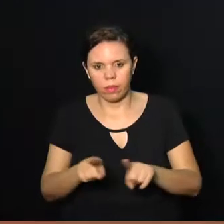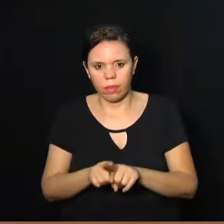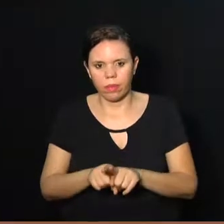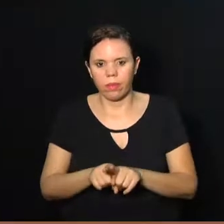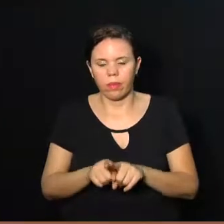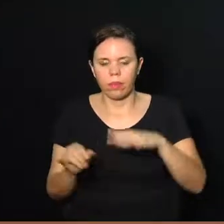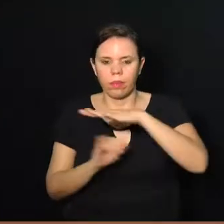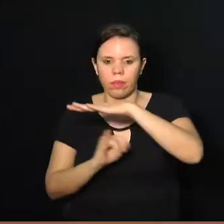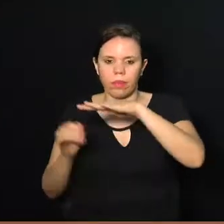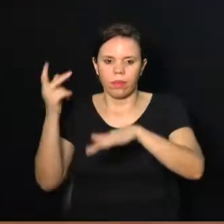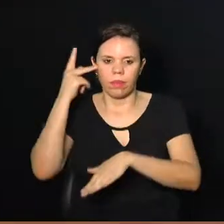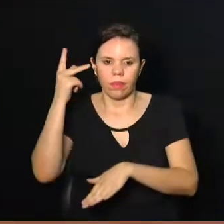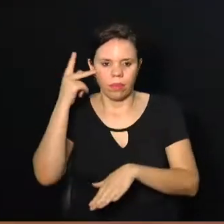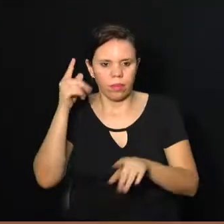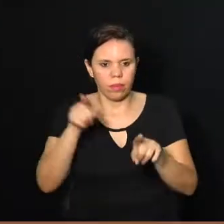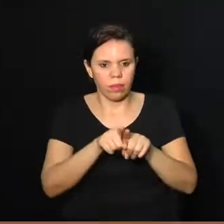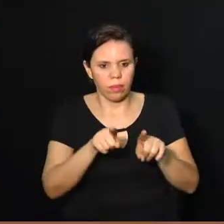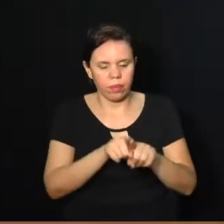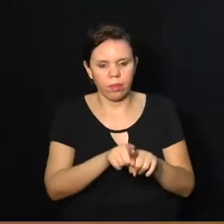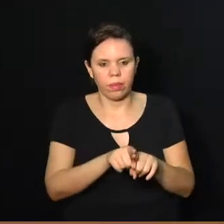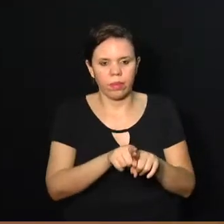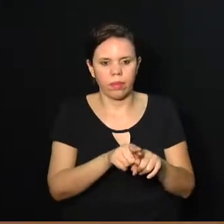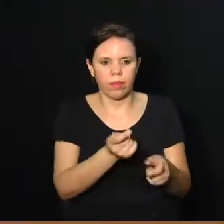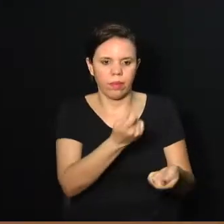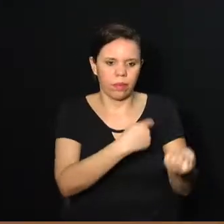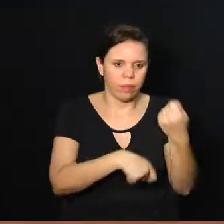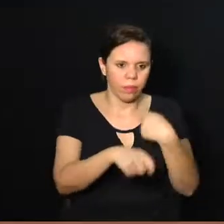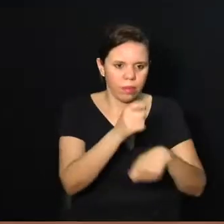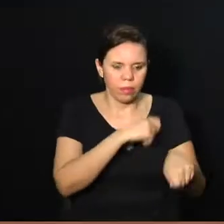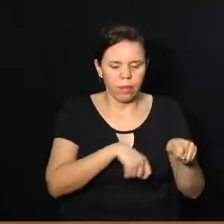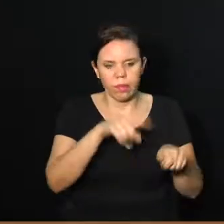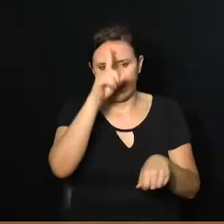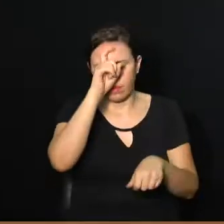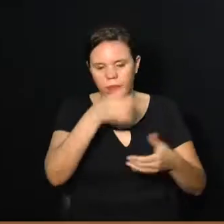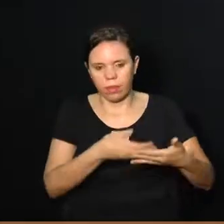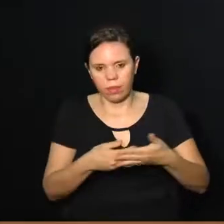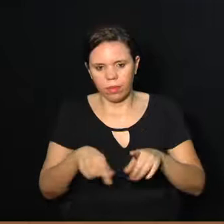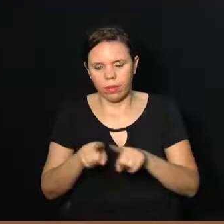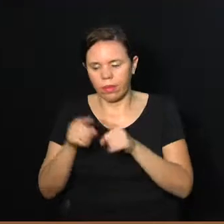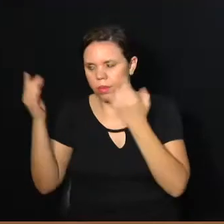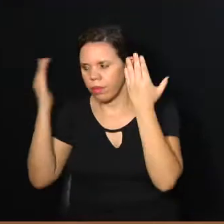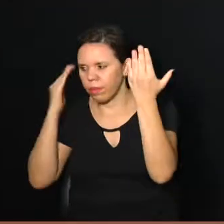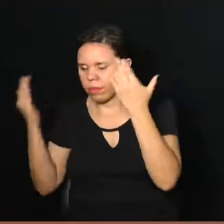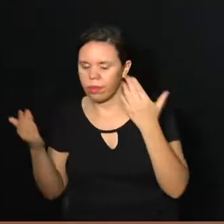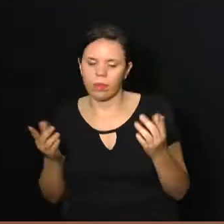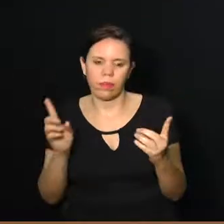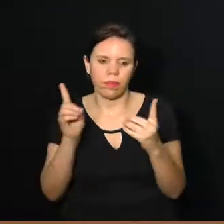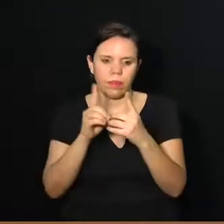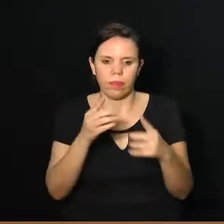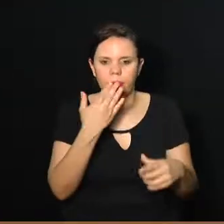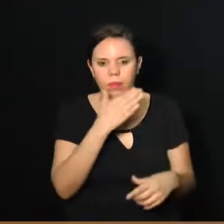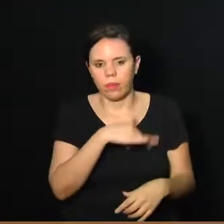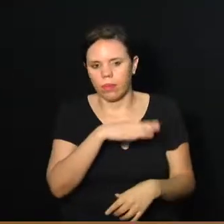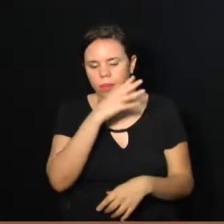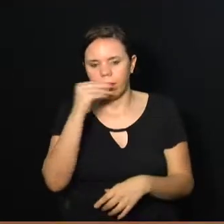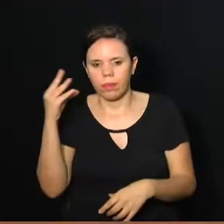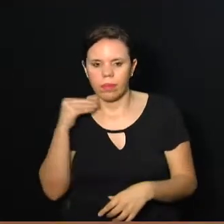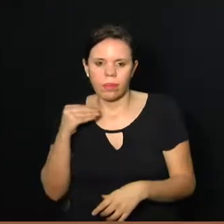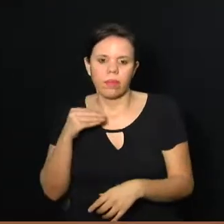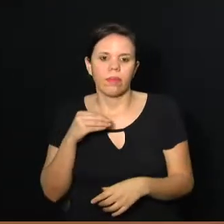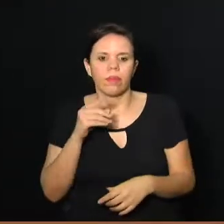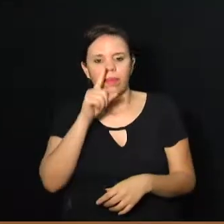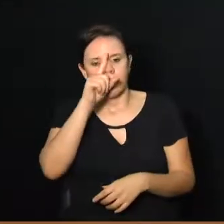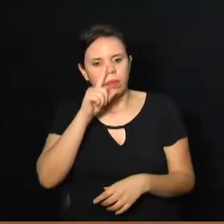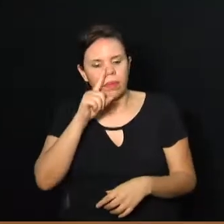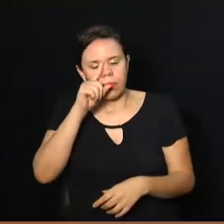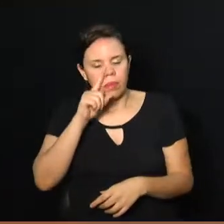aleitamento materno e manejo, Maternidade de Campinas, Psicologia para atendimento à criança e ao adolescente em vulnerabilidade e